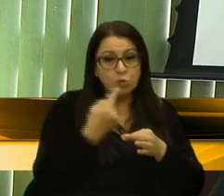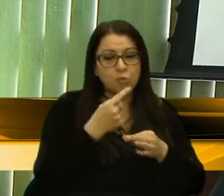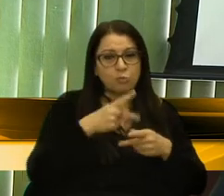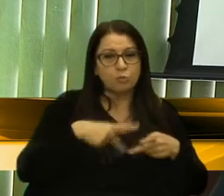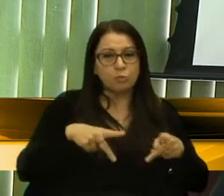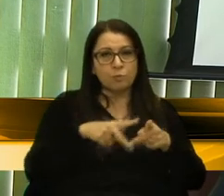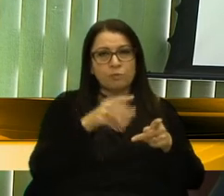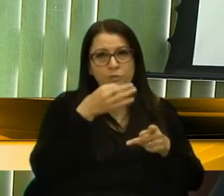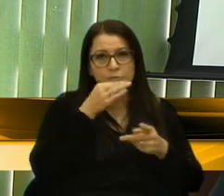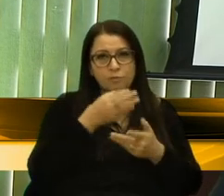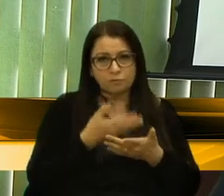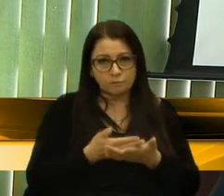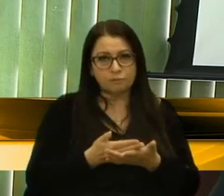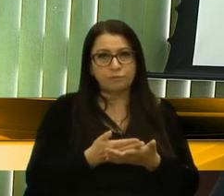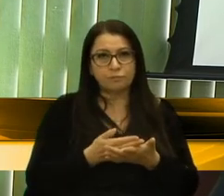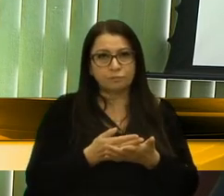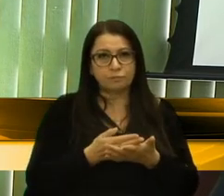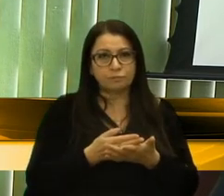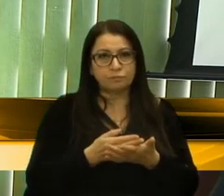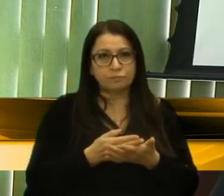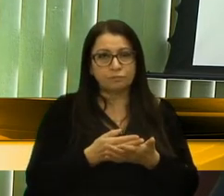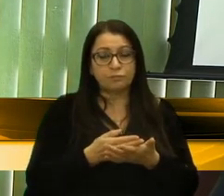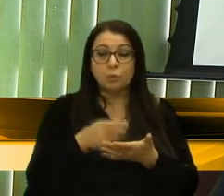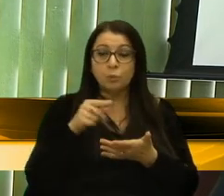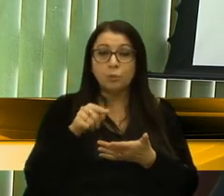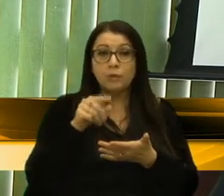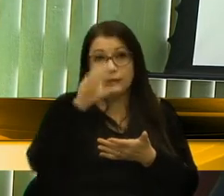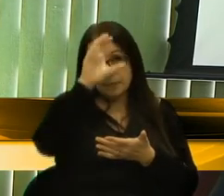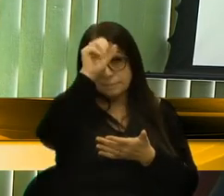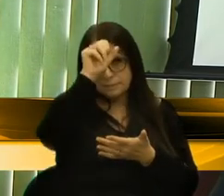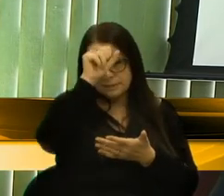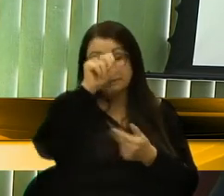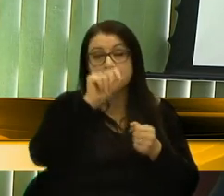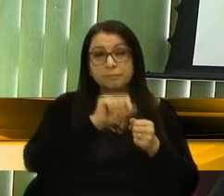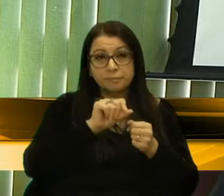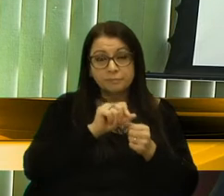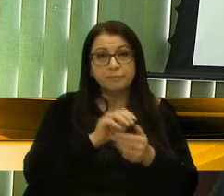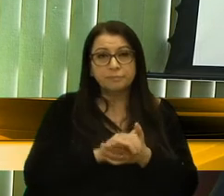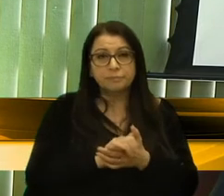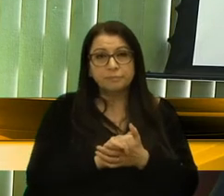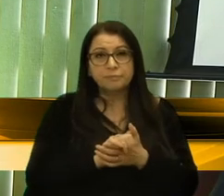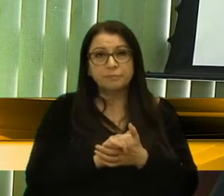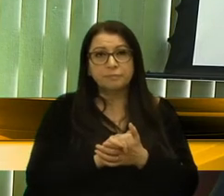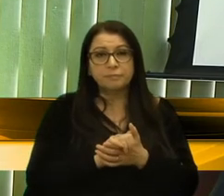caxiense. O que aprendeu que